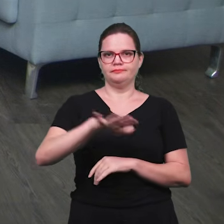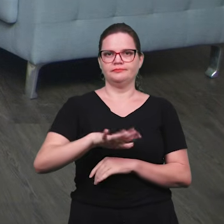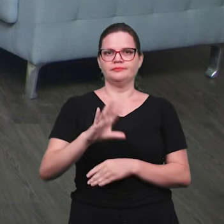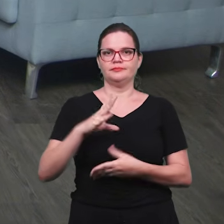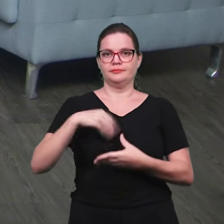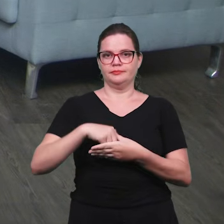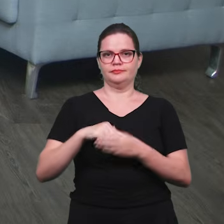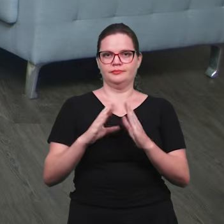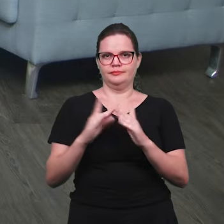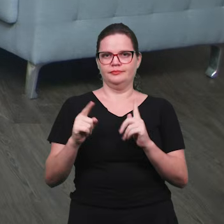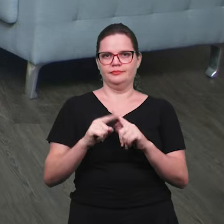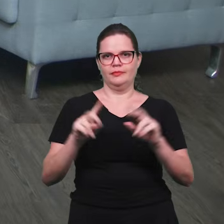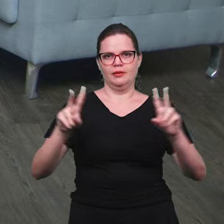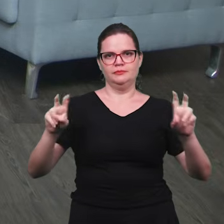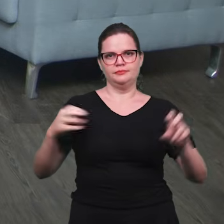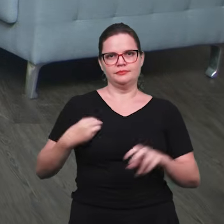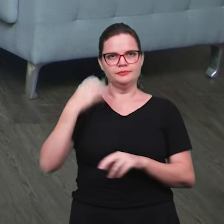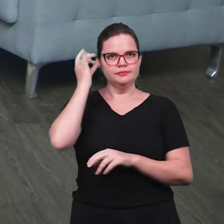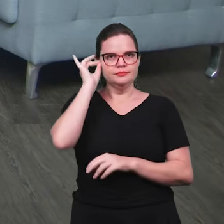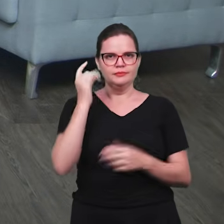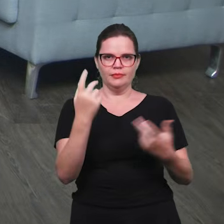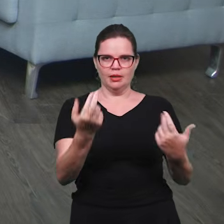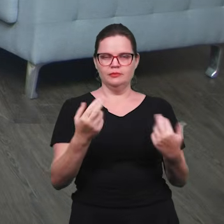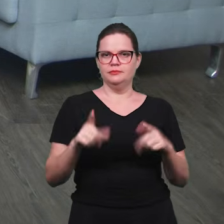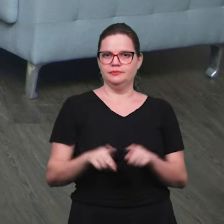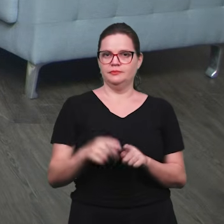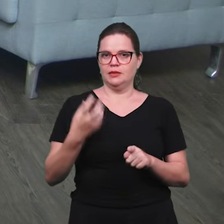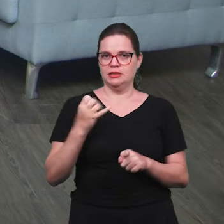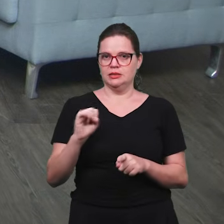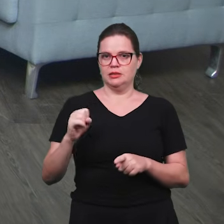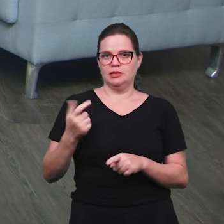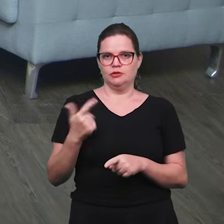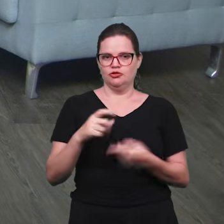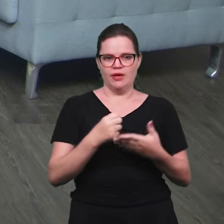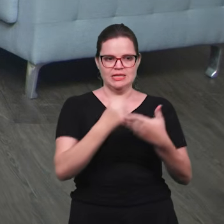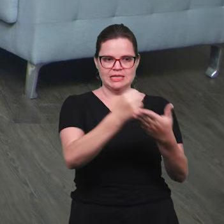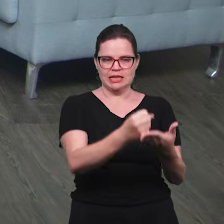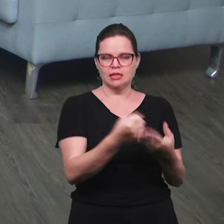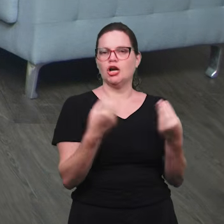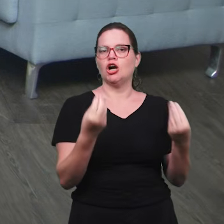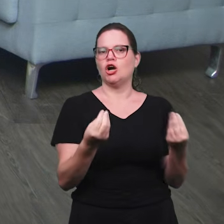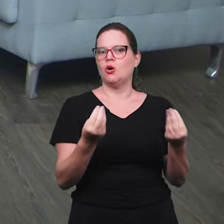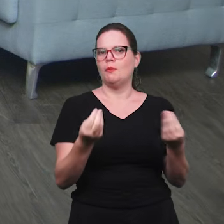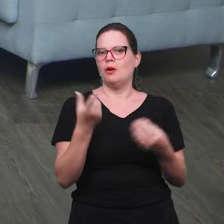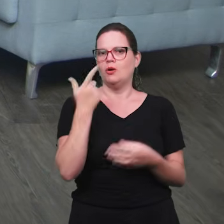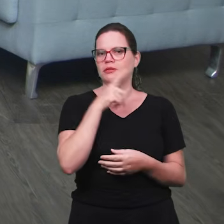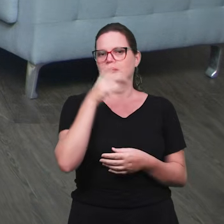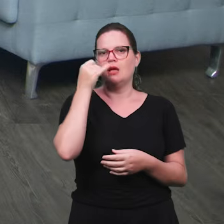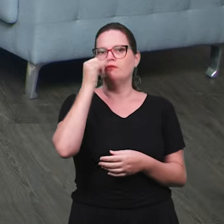ambiente espiritual, é a mesma coisa. Se não tiver uma assistência preventiva